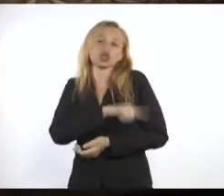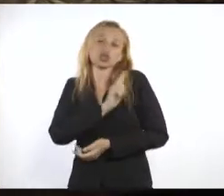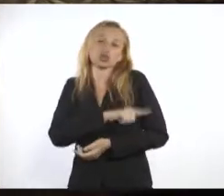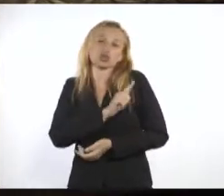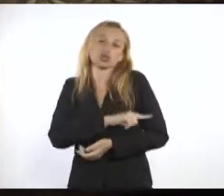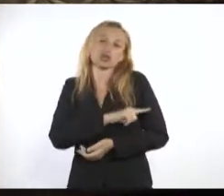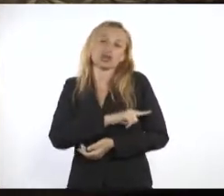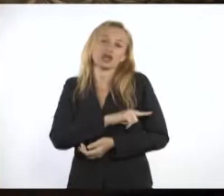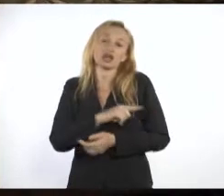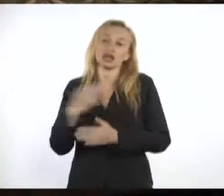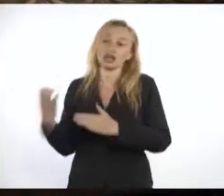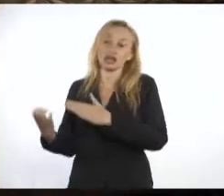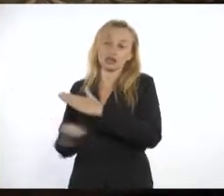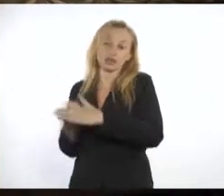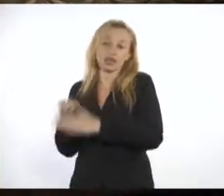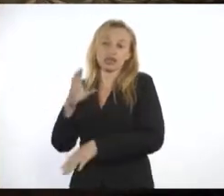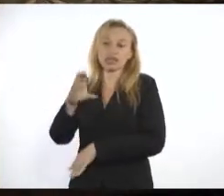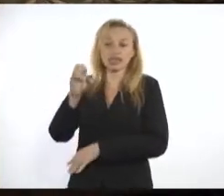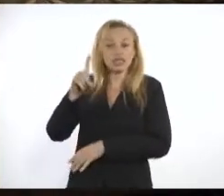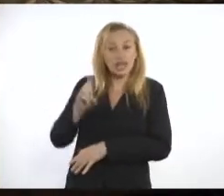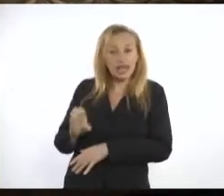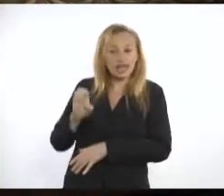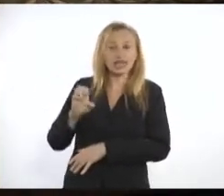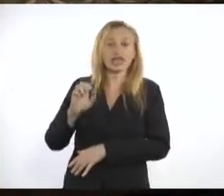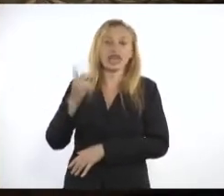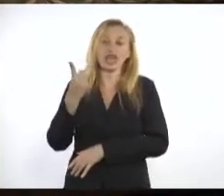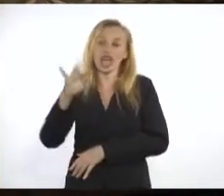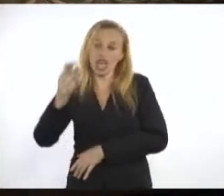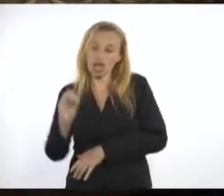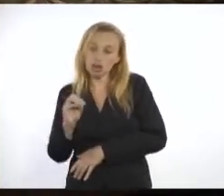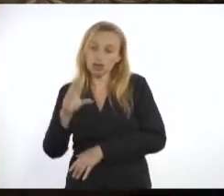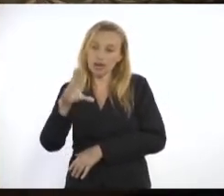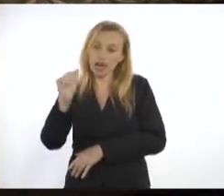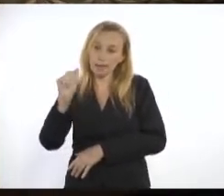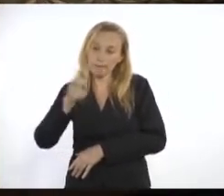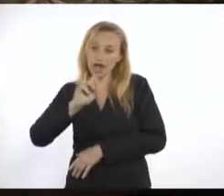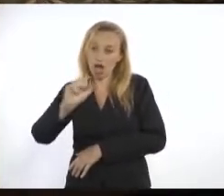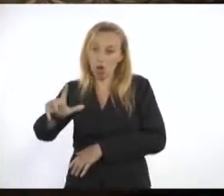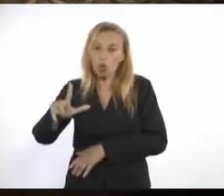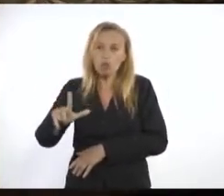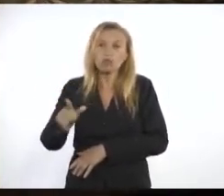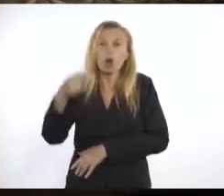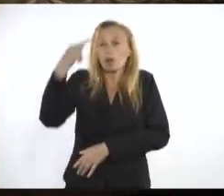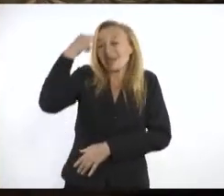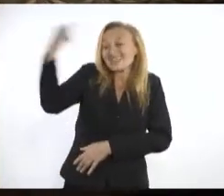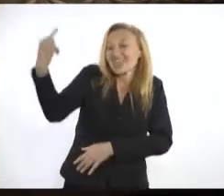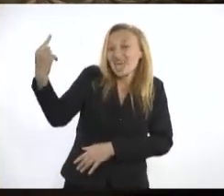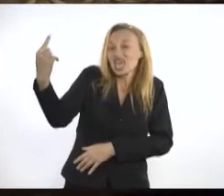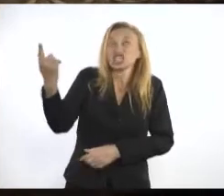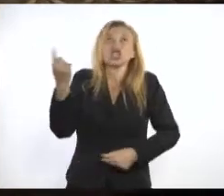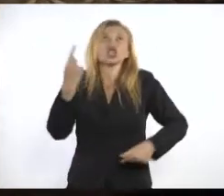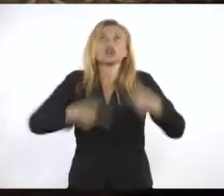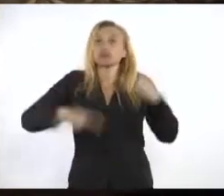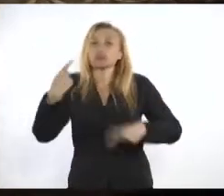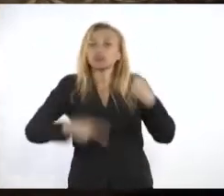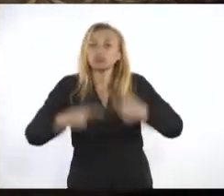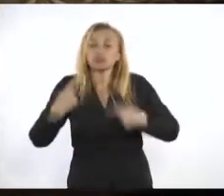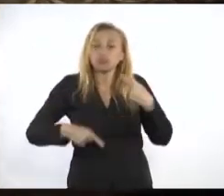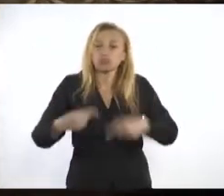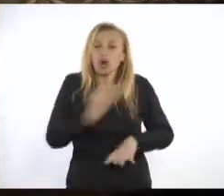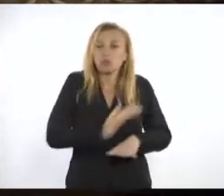Cabral, e de uma ideia equivocada de política pública para